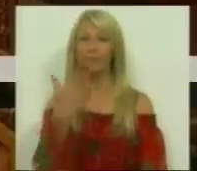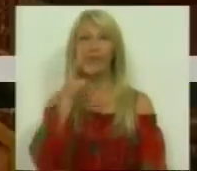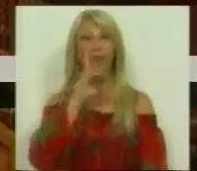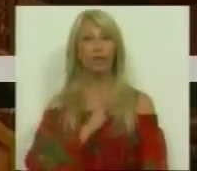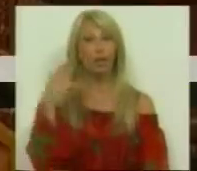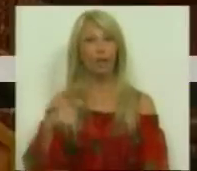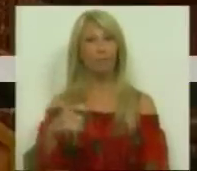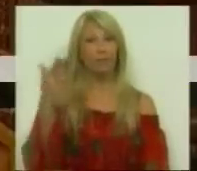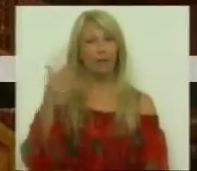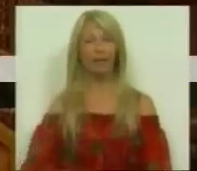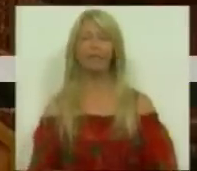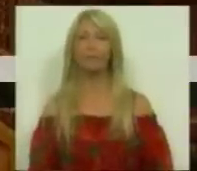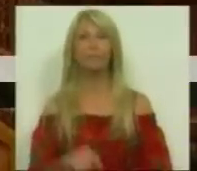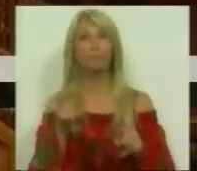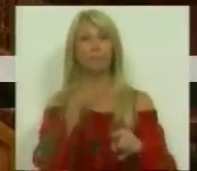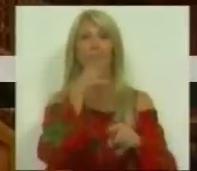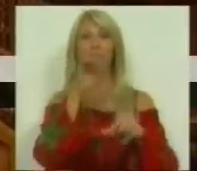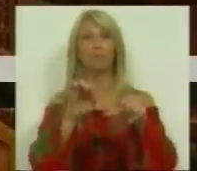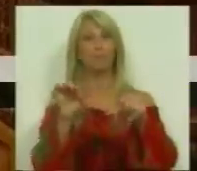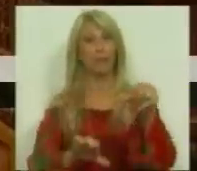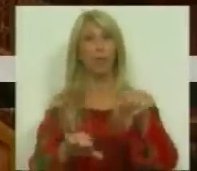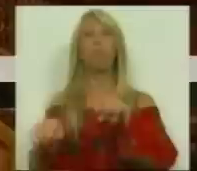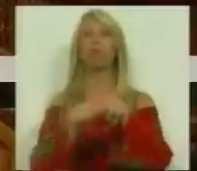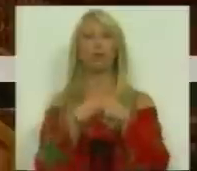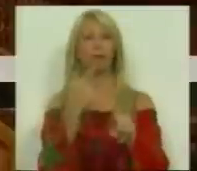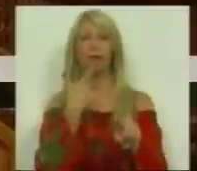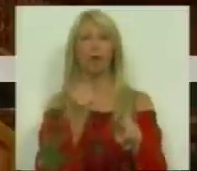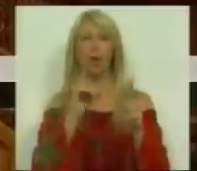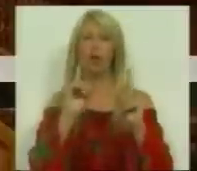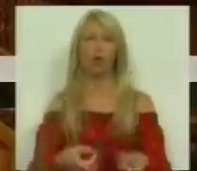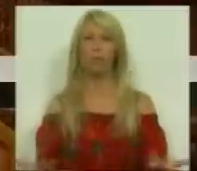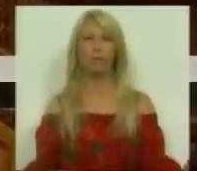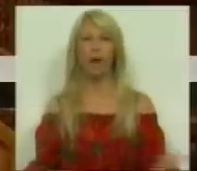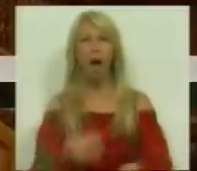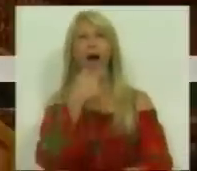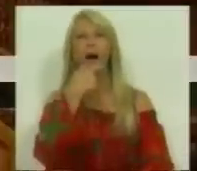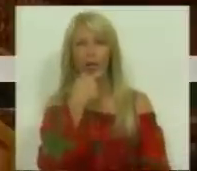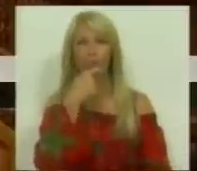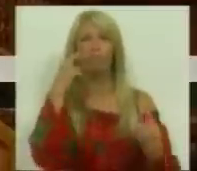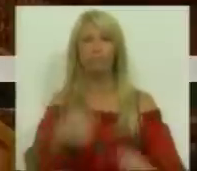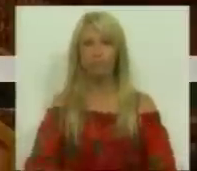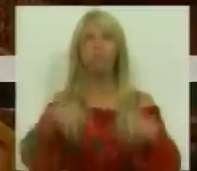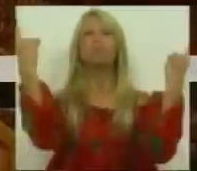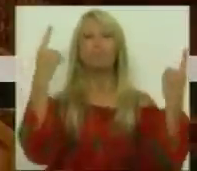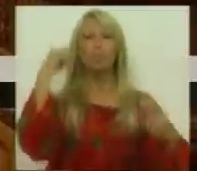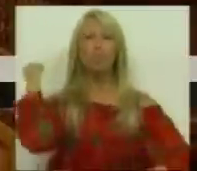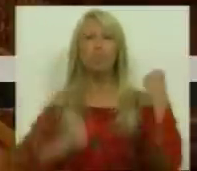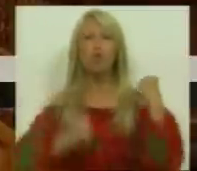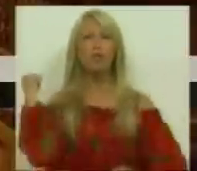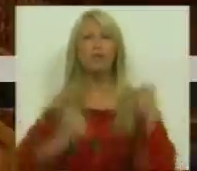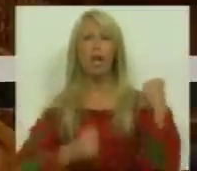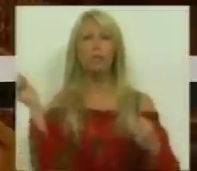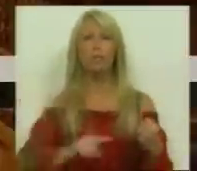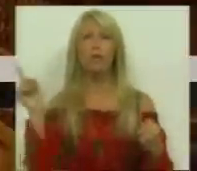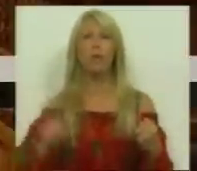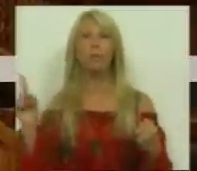obrigada, Sra. Presidente. Esta declaração política não pode começar sem reiterar a veemente expressão de protesto. O Ministro